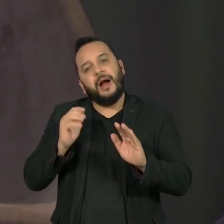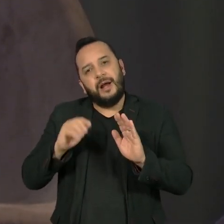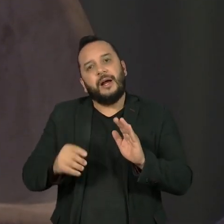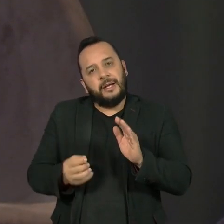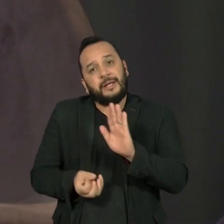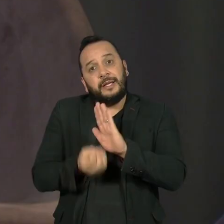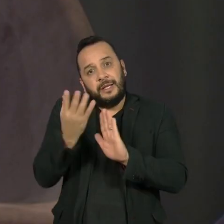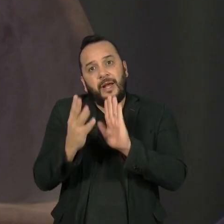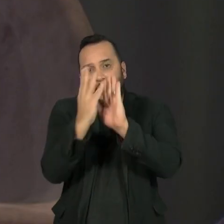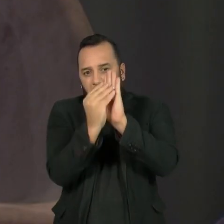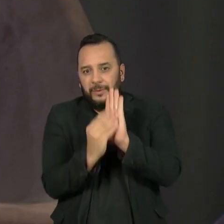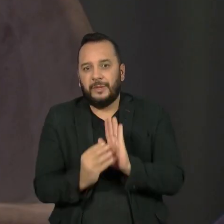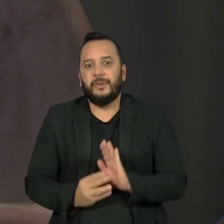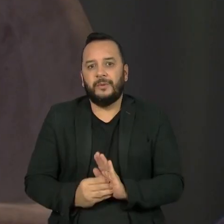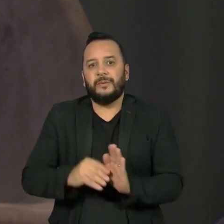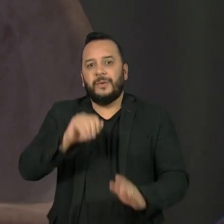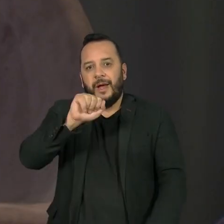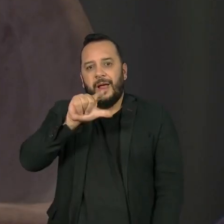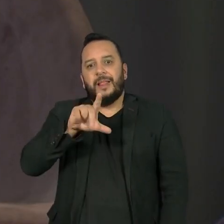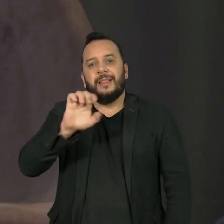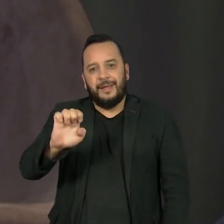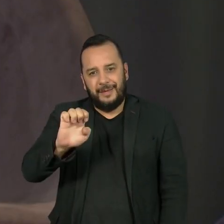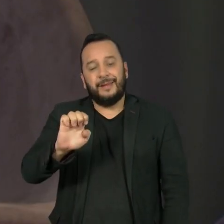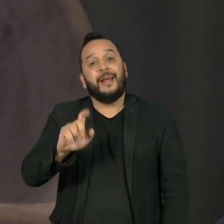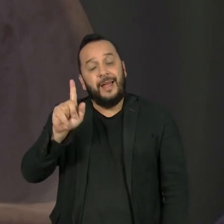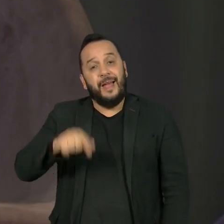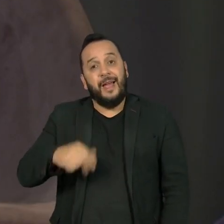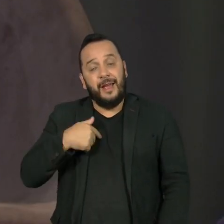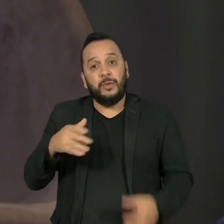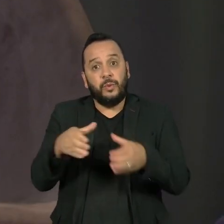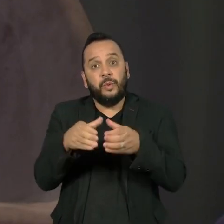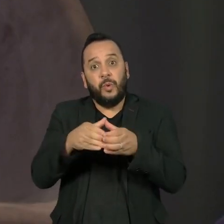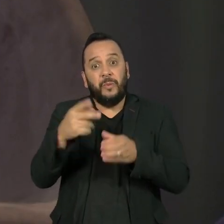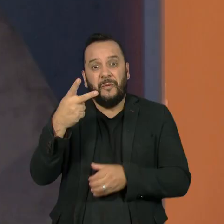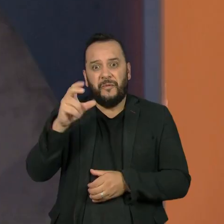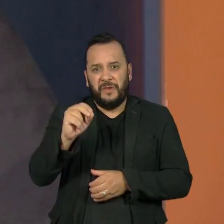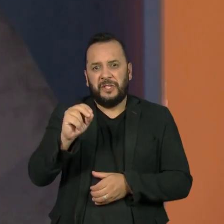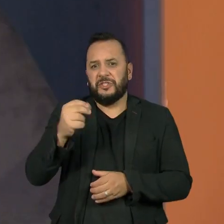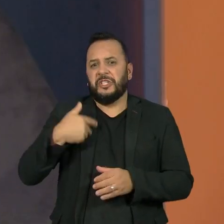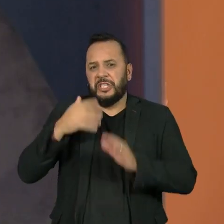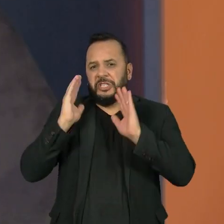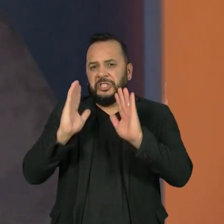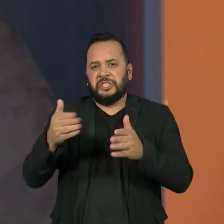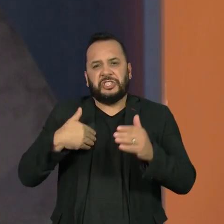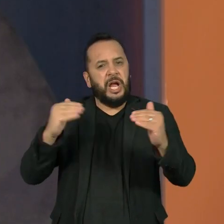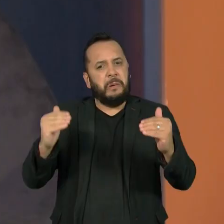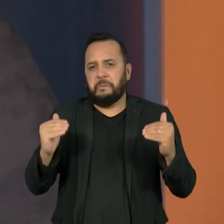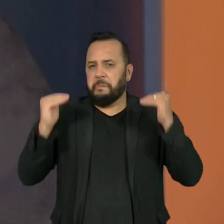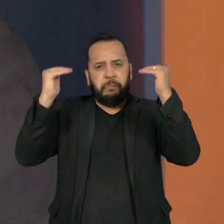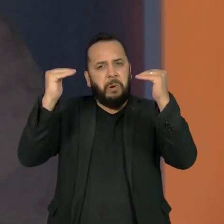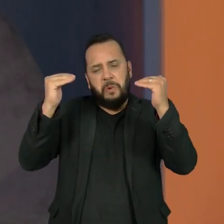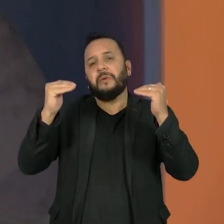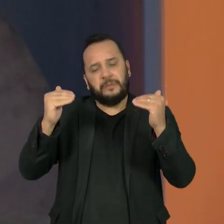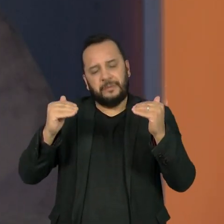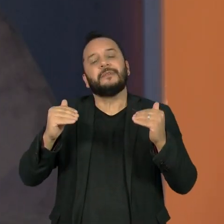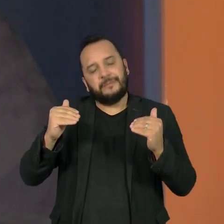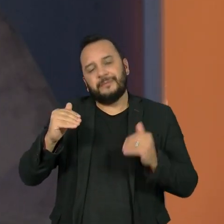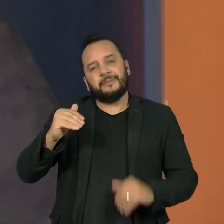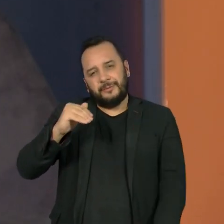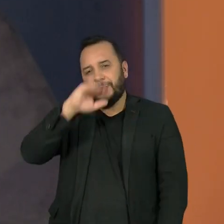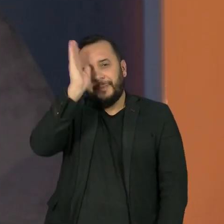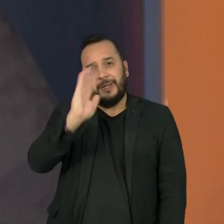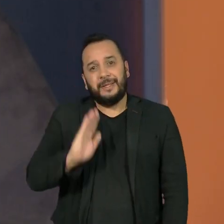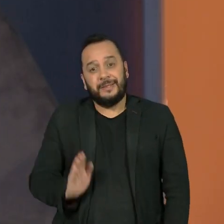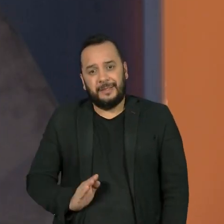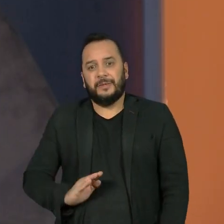Alê Garcia, considerado um dos 20 creators negros mais inovadores do país, segundo a Forbes, e